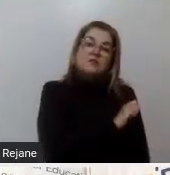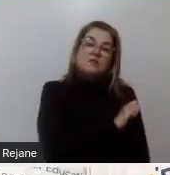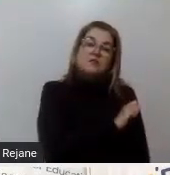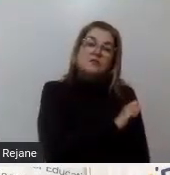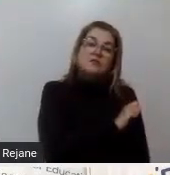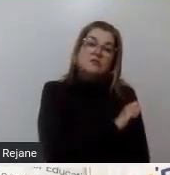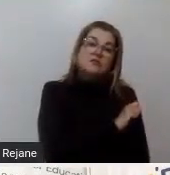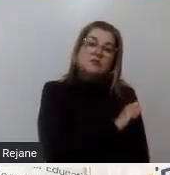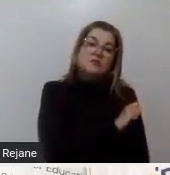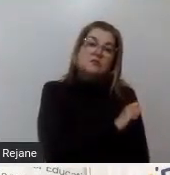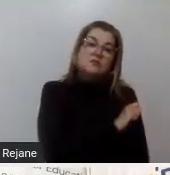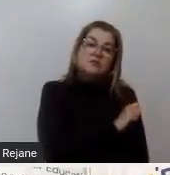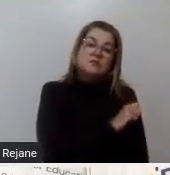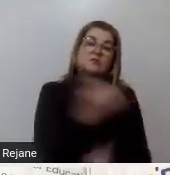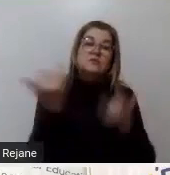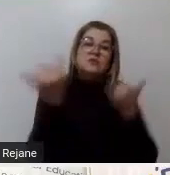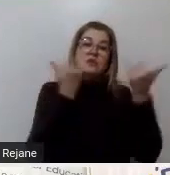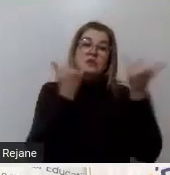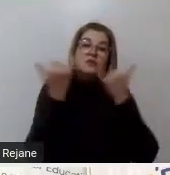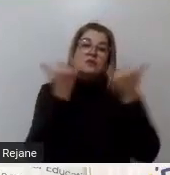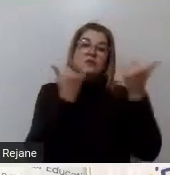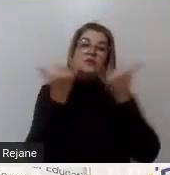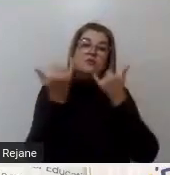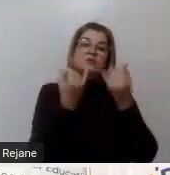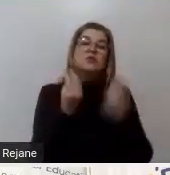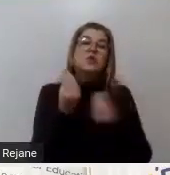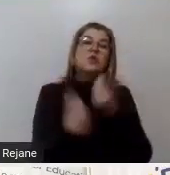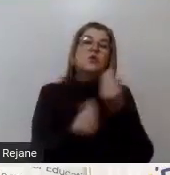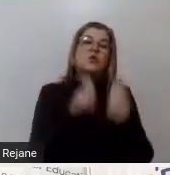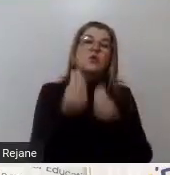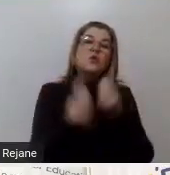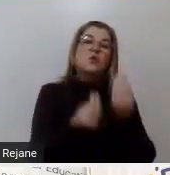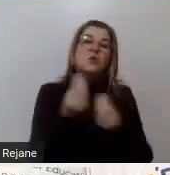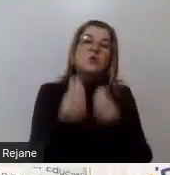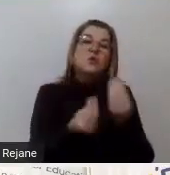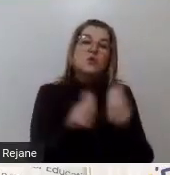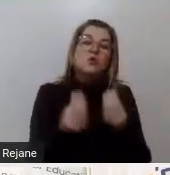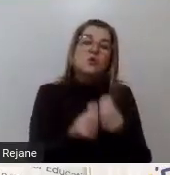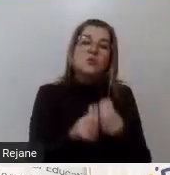a informação de como eles vão ser